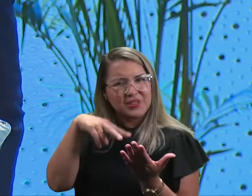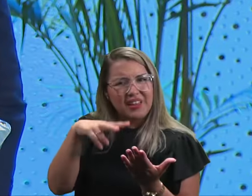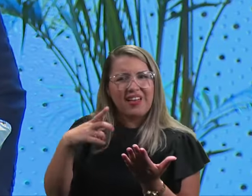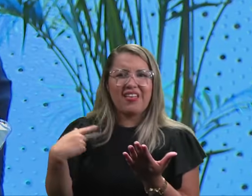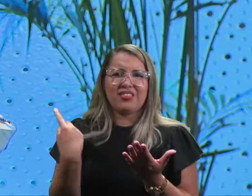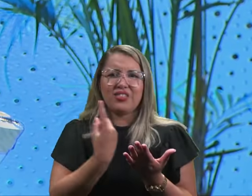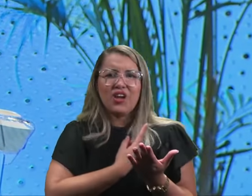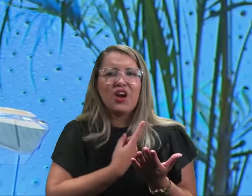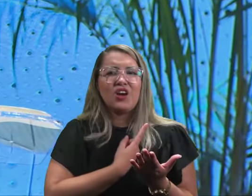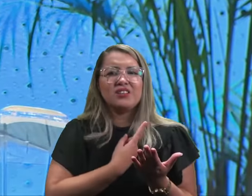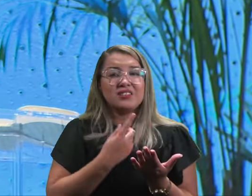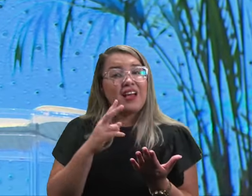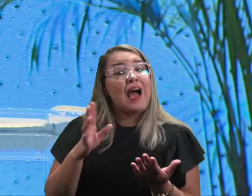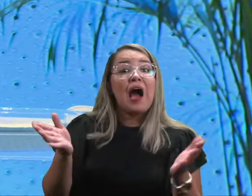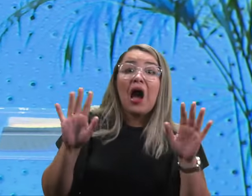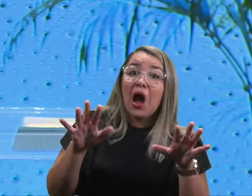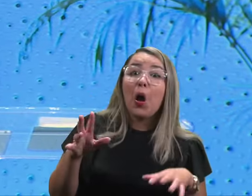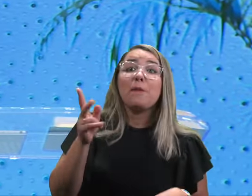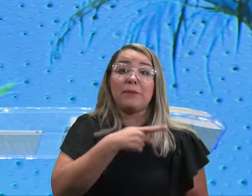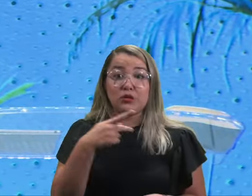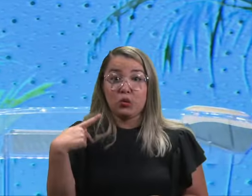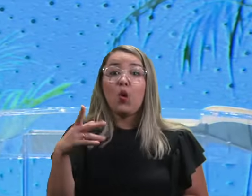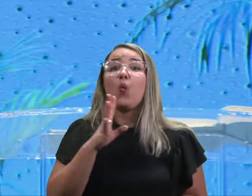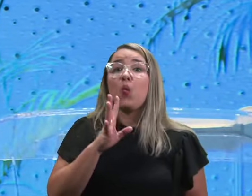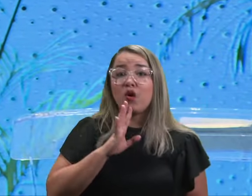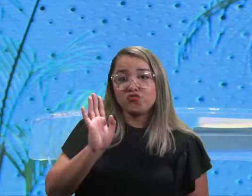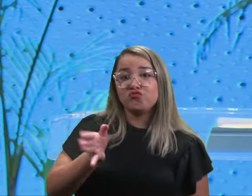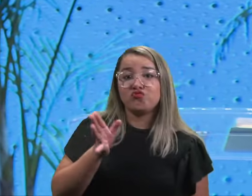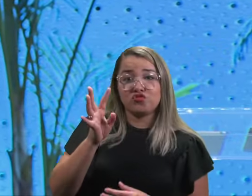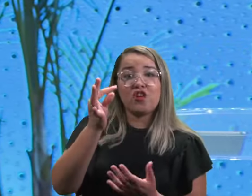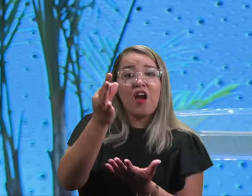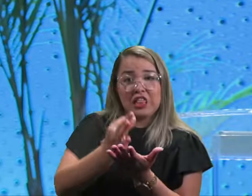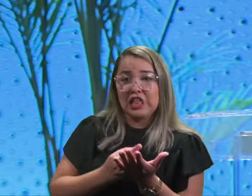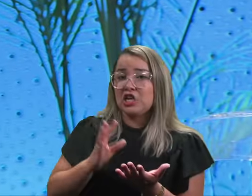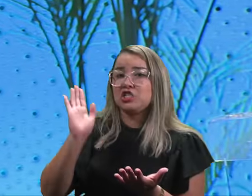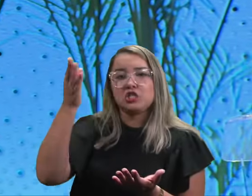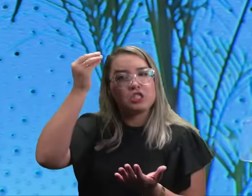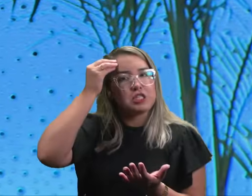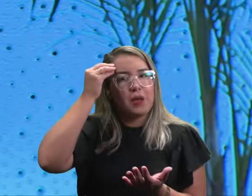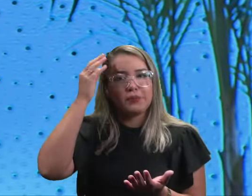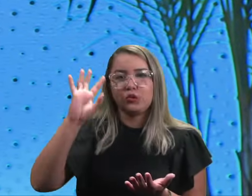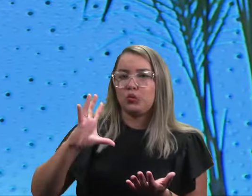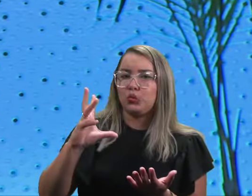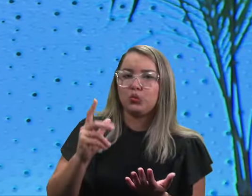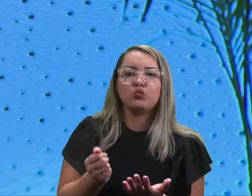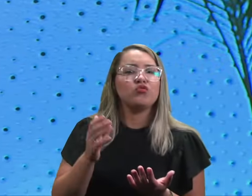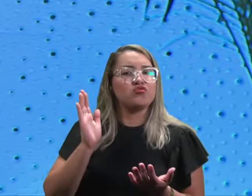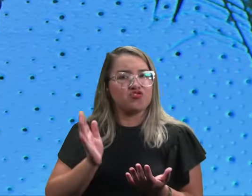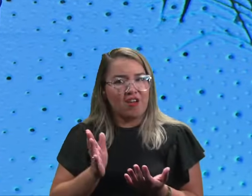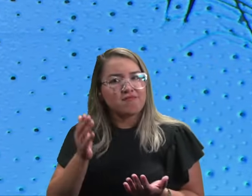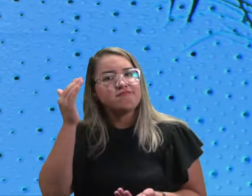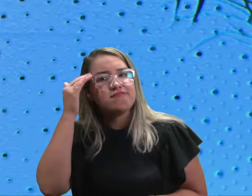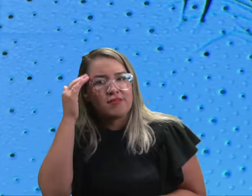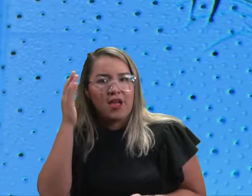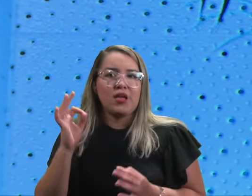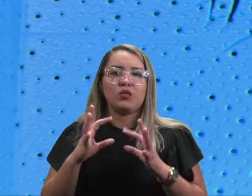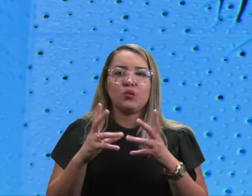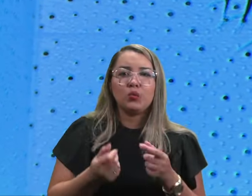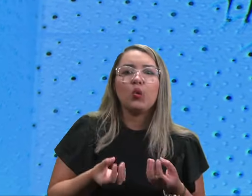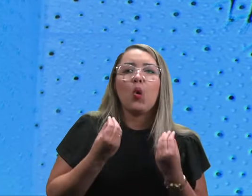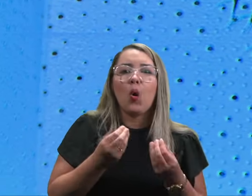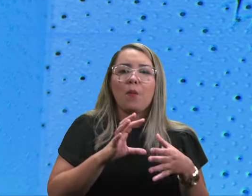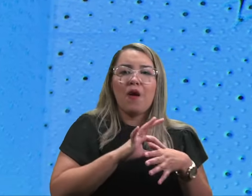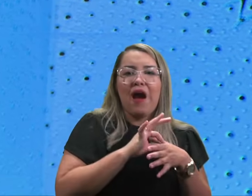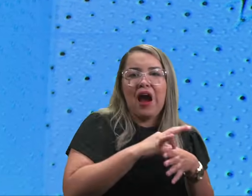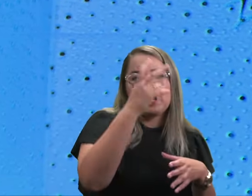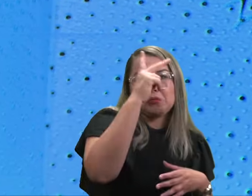ler aqui e dizer: pastor, eu conheço já esse texto de cor, eu conheço o que é o fruto do Espírito, eu conheço o que é o fruto da carne,